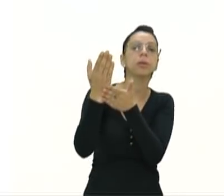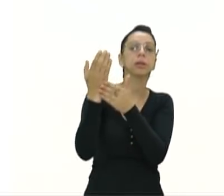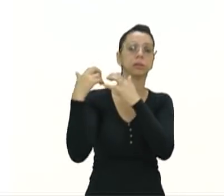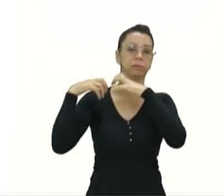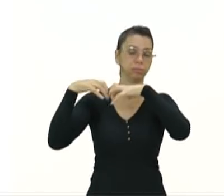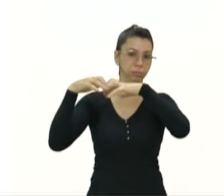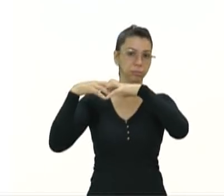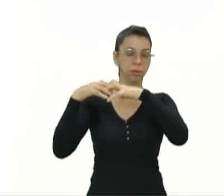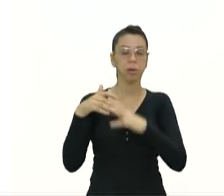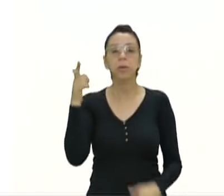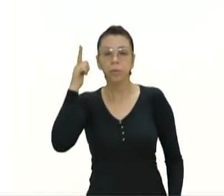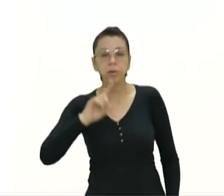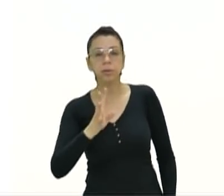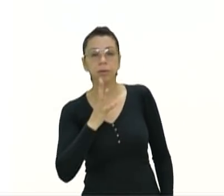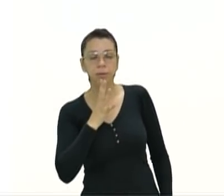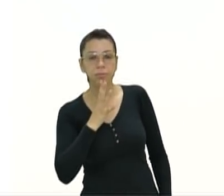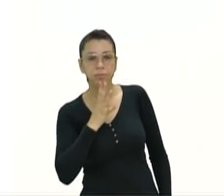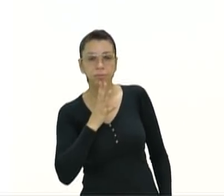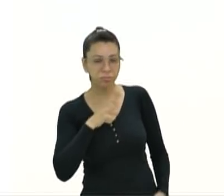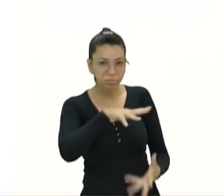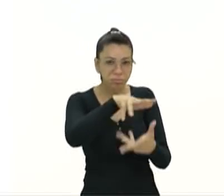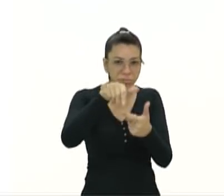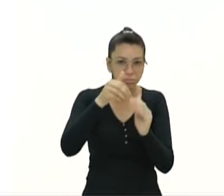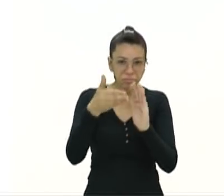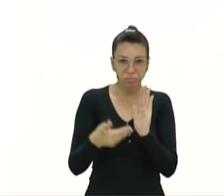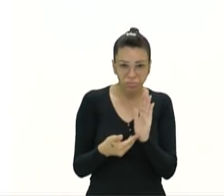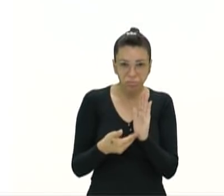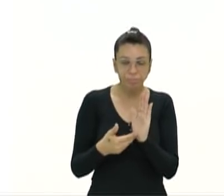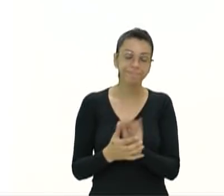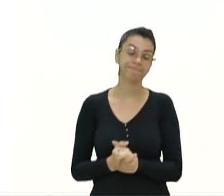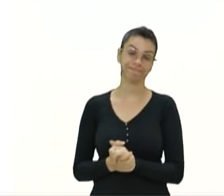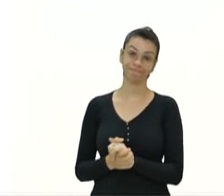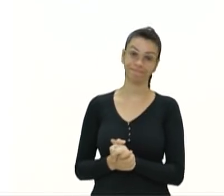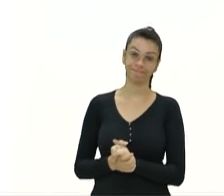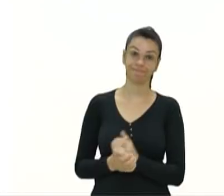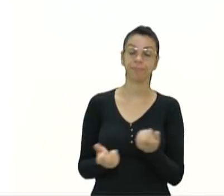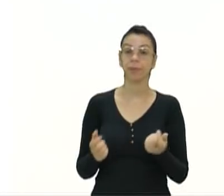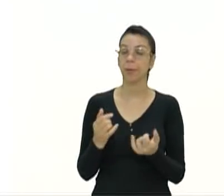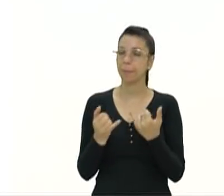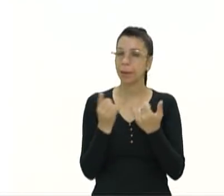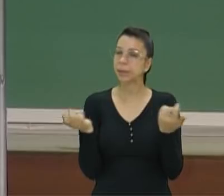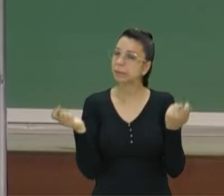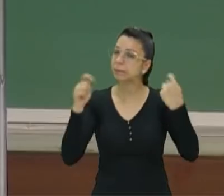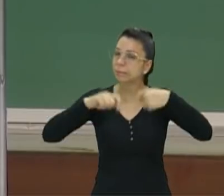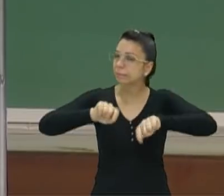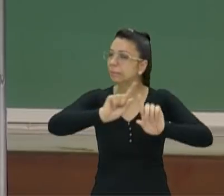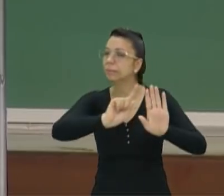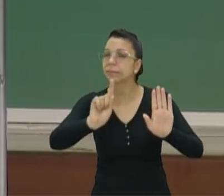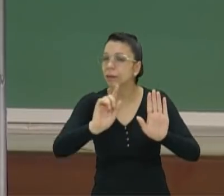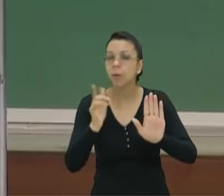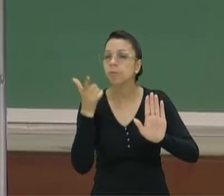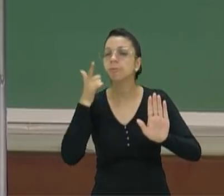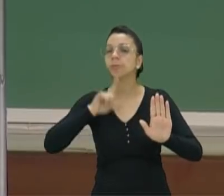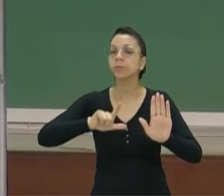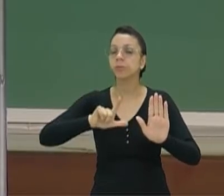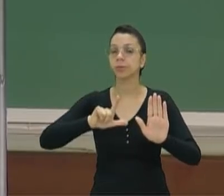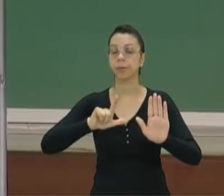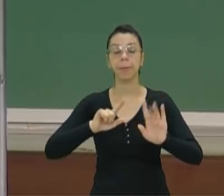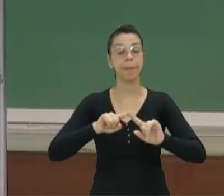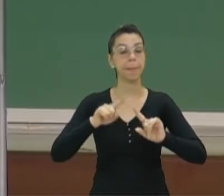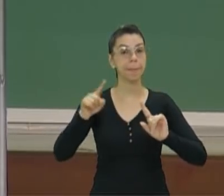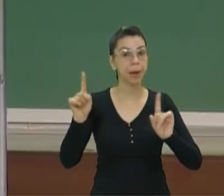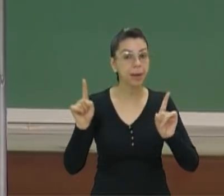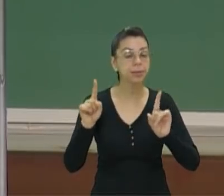não conhecer? Será que a gente conhece tudo? Parece que a princípio a gente não consegue conhecer tudo, né? Mas aí até onde vai o nosso